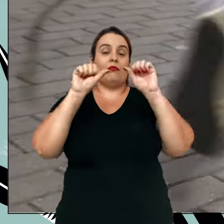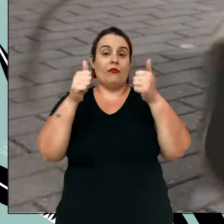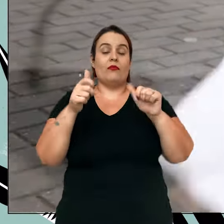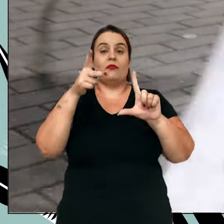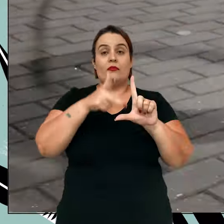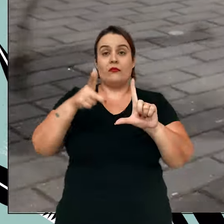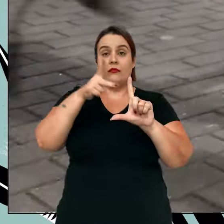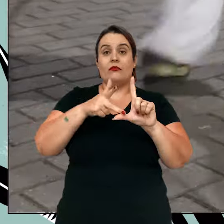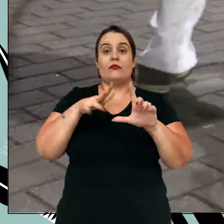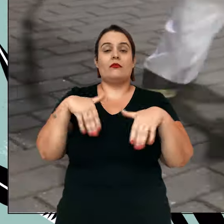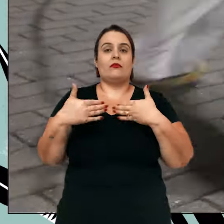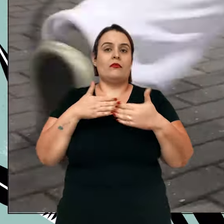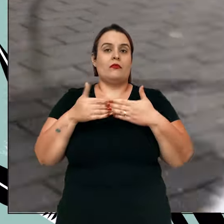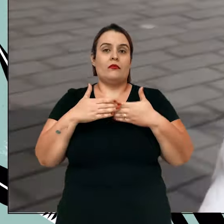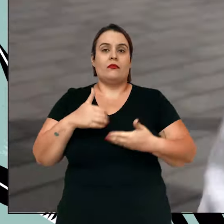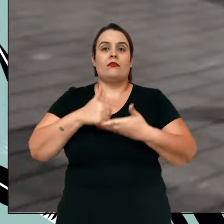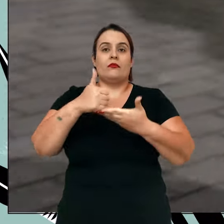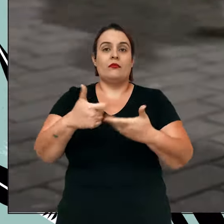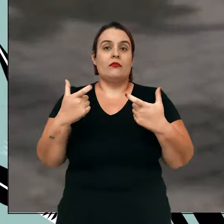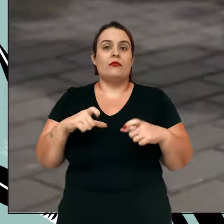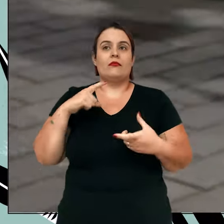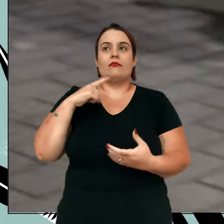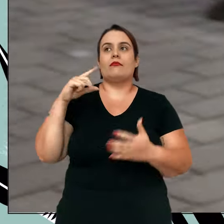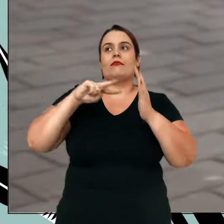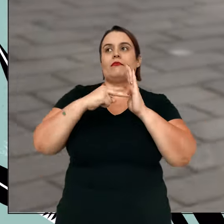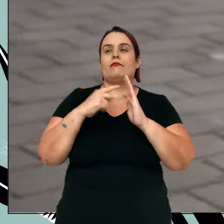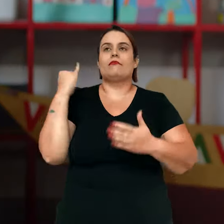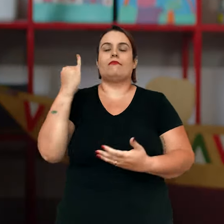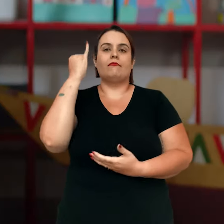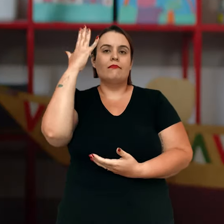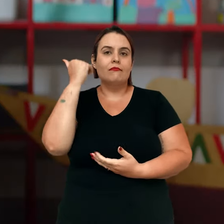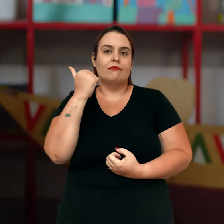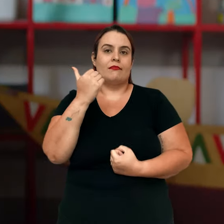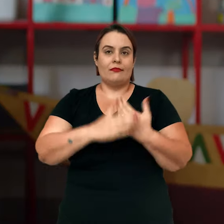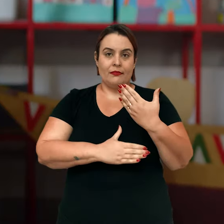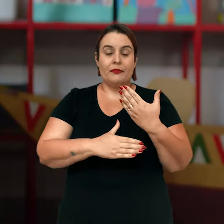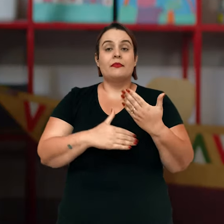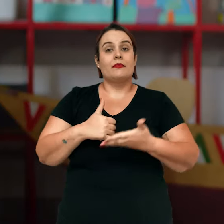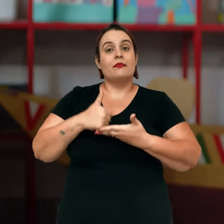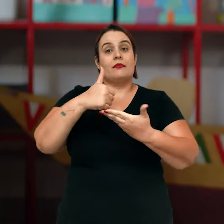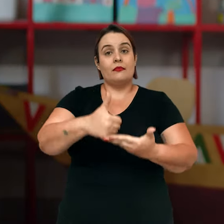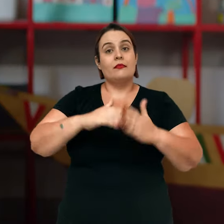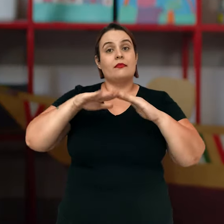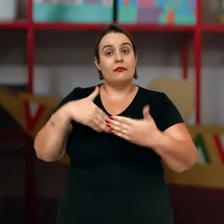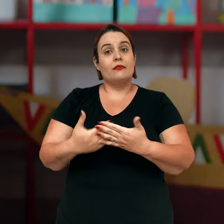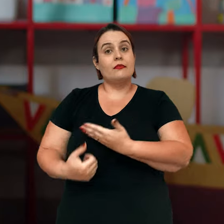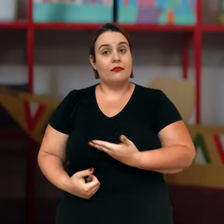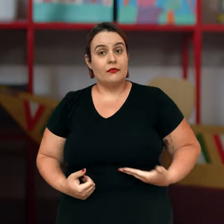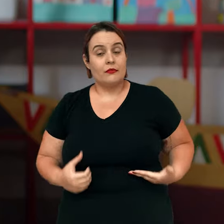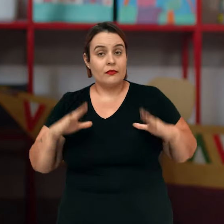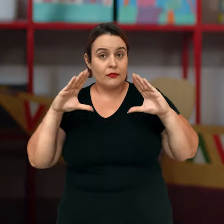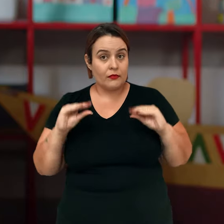obra audiovisual. Então para onde levar? Onde que é significativo esse saber que foi criado? Vamos levar para as